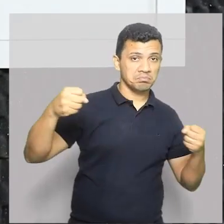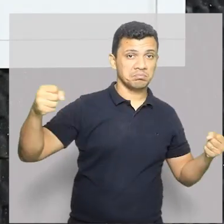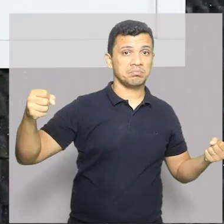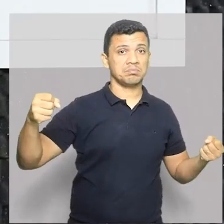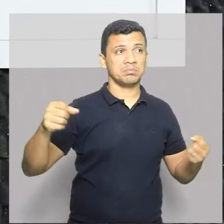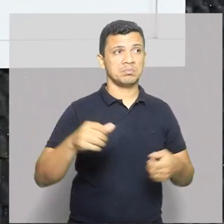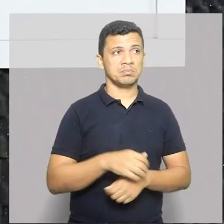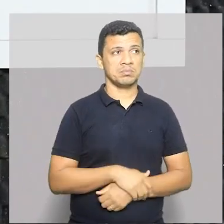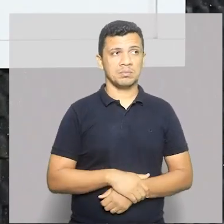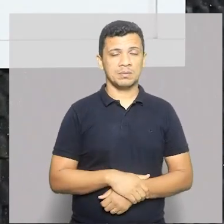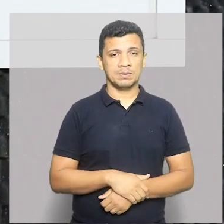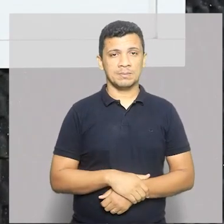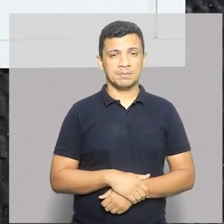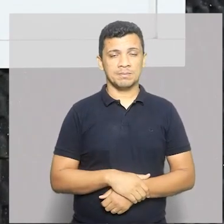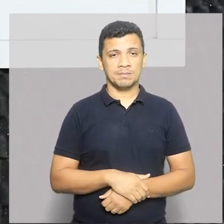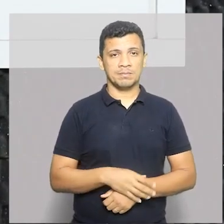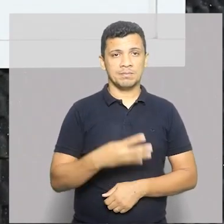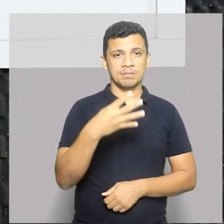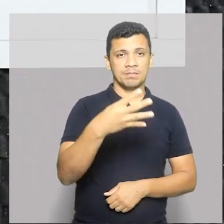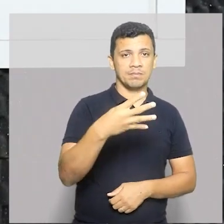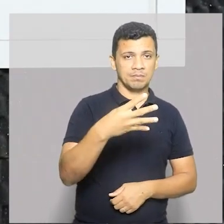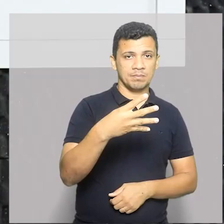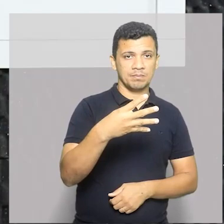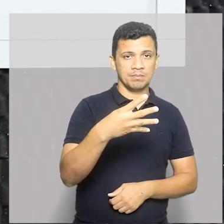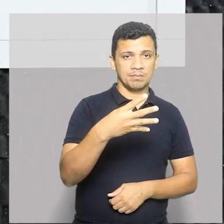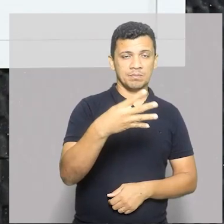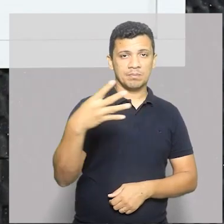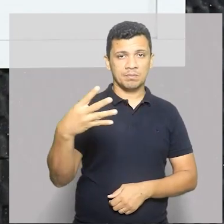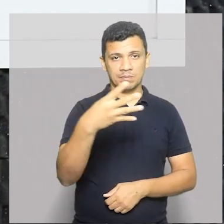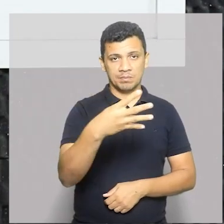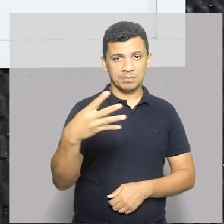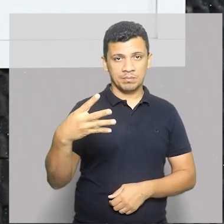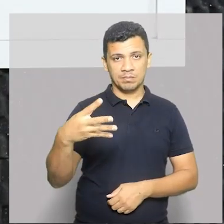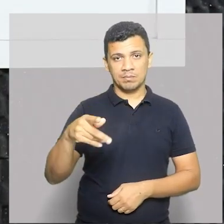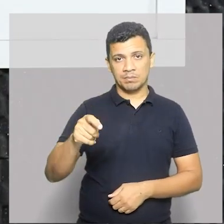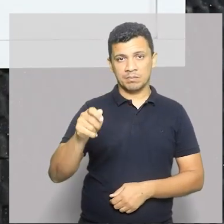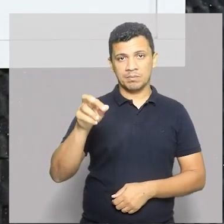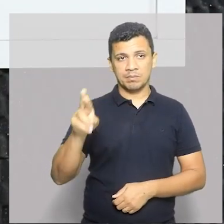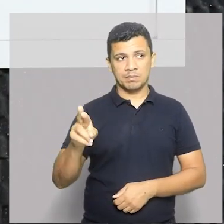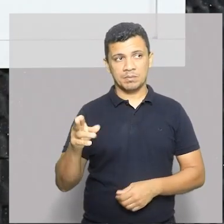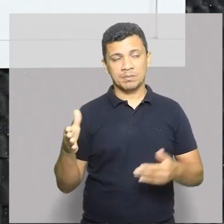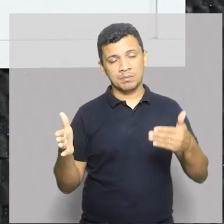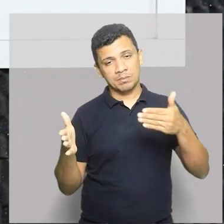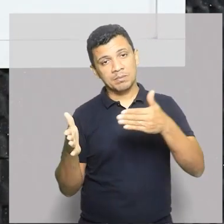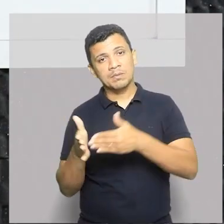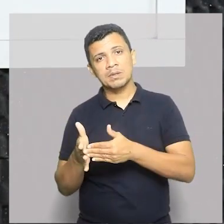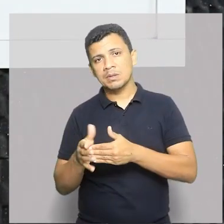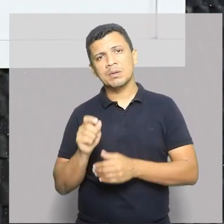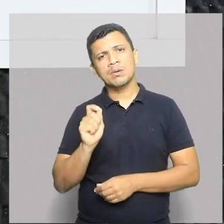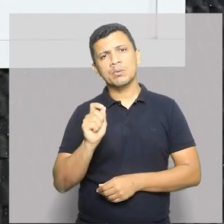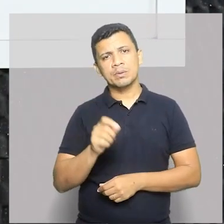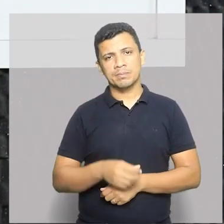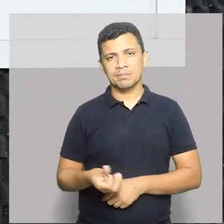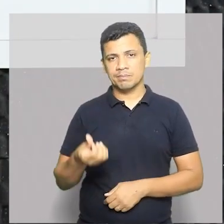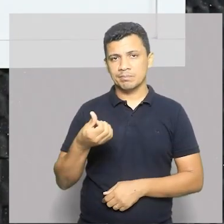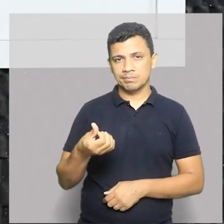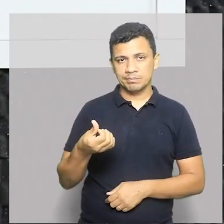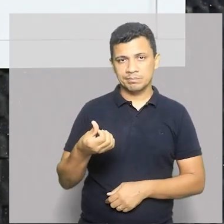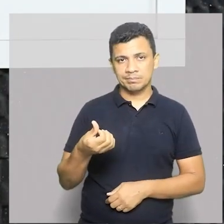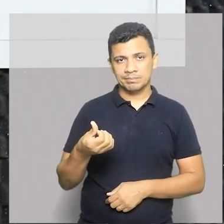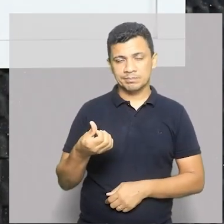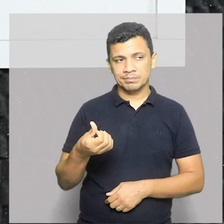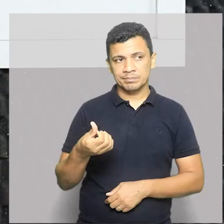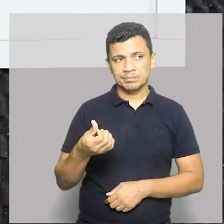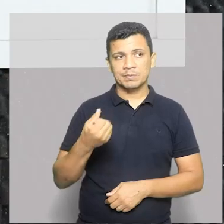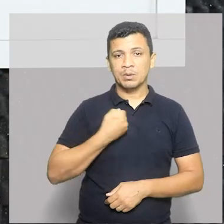lá, 44 é um expoente par. Quando o expoente é par, o número que termina em 6. Então, esse aqui vai ser um